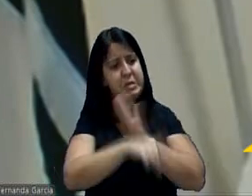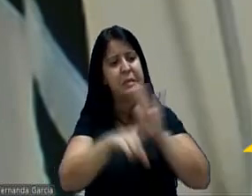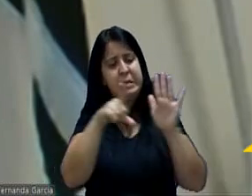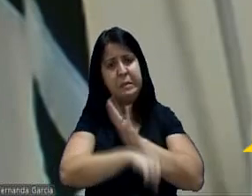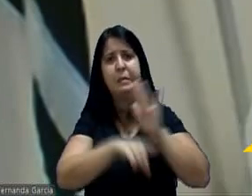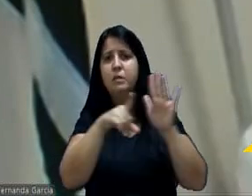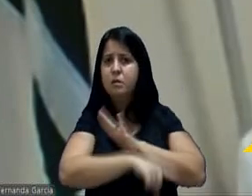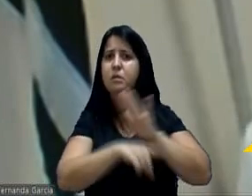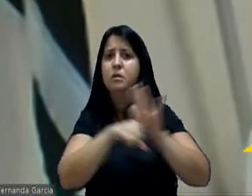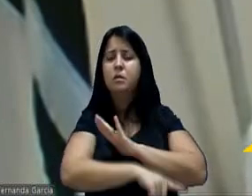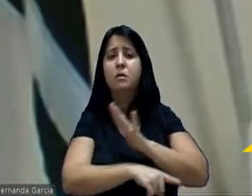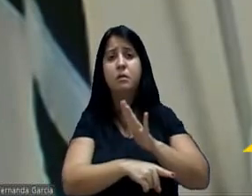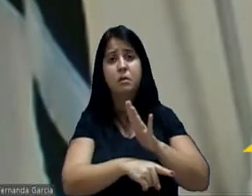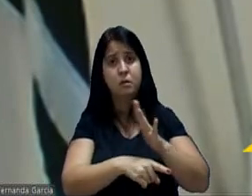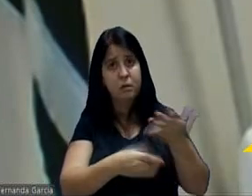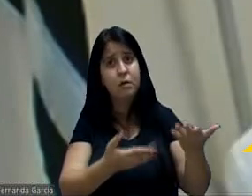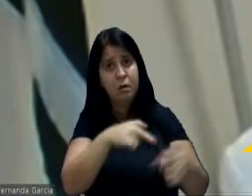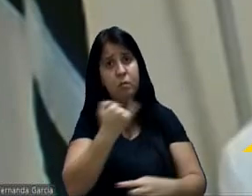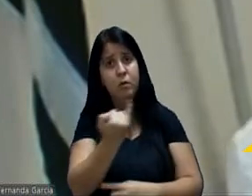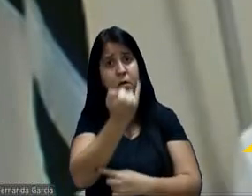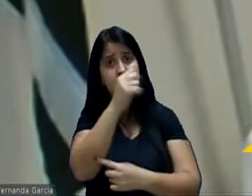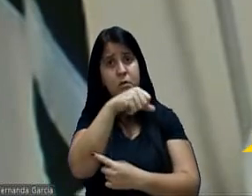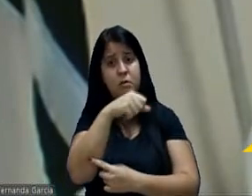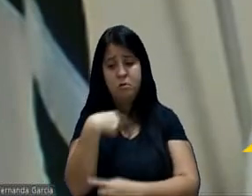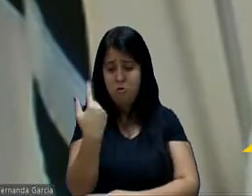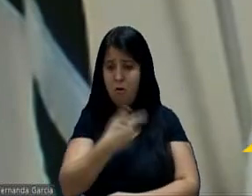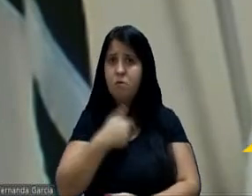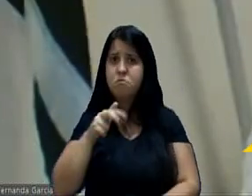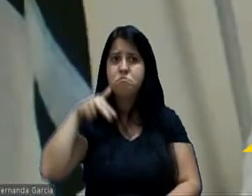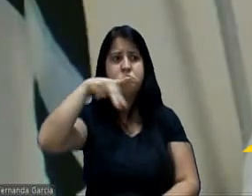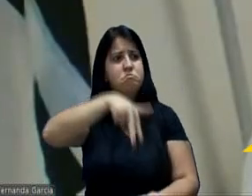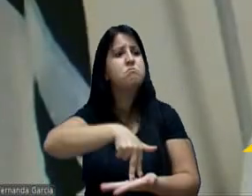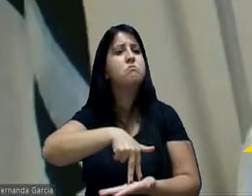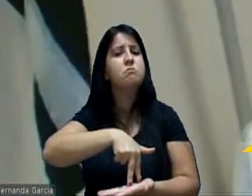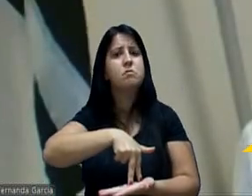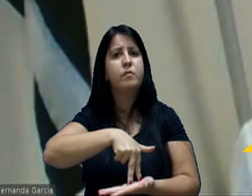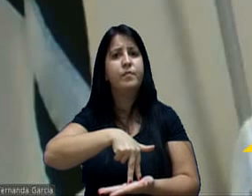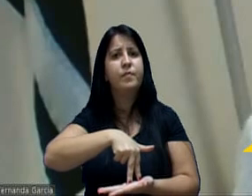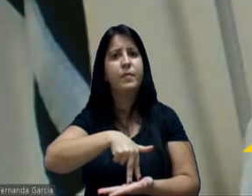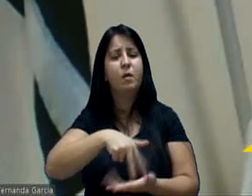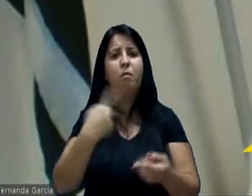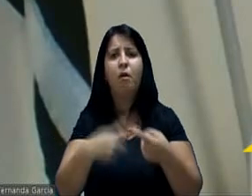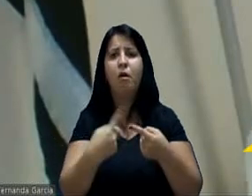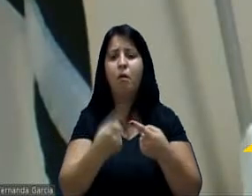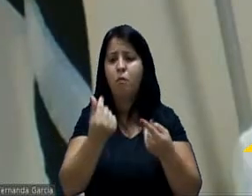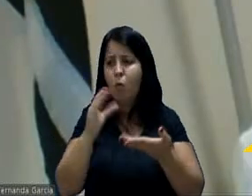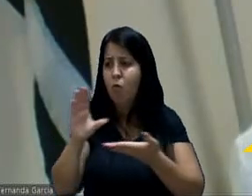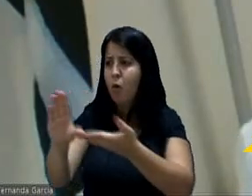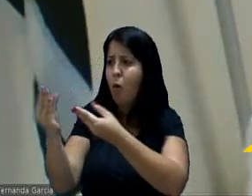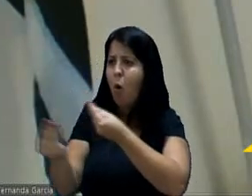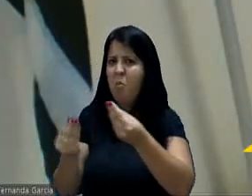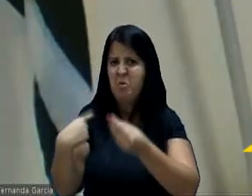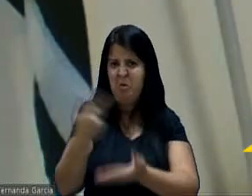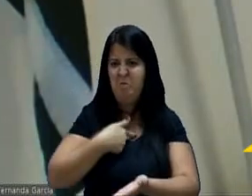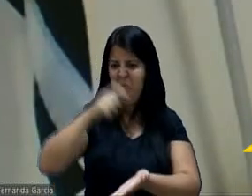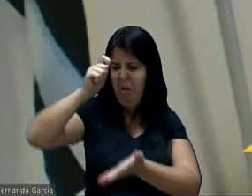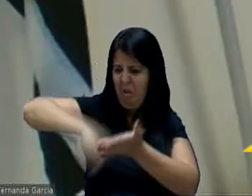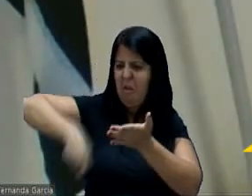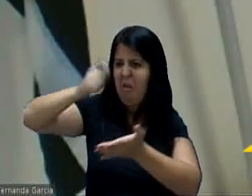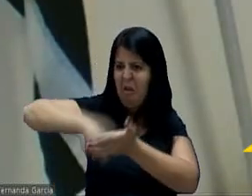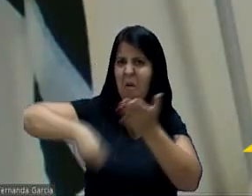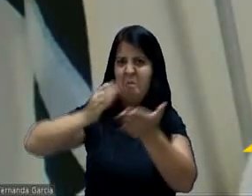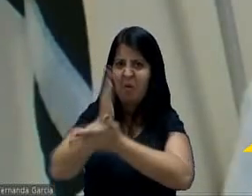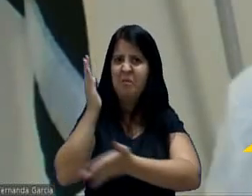a partir disso, um voto aqui é importante, né? Nosso posicionamento. Nós vamos destinar todas as emendas, assinando em branco, dizendo que